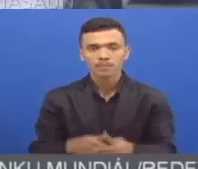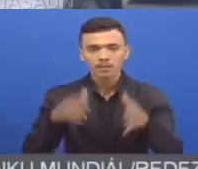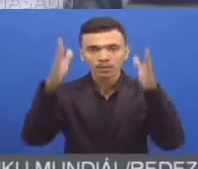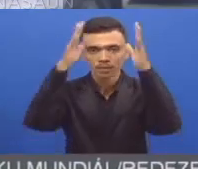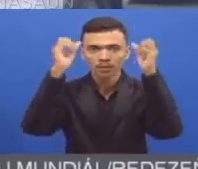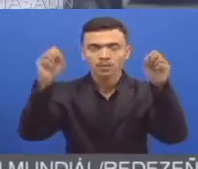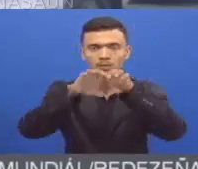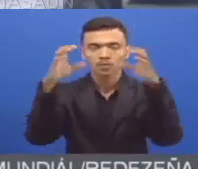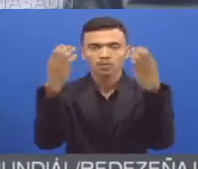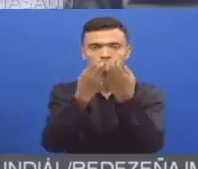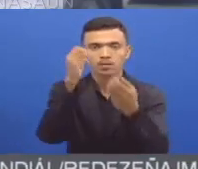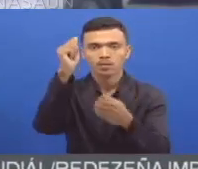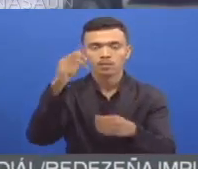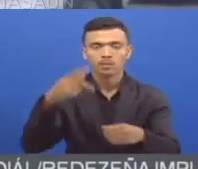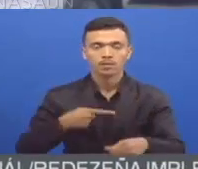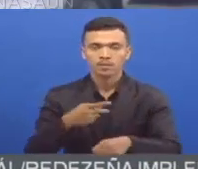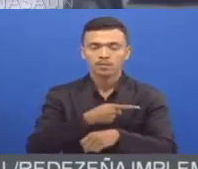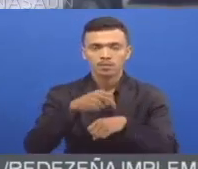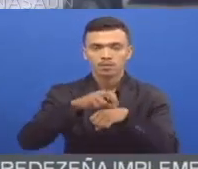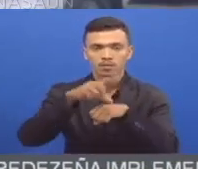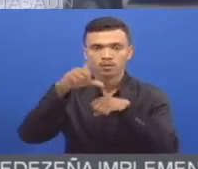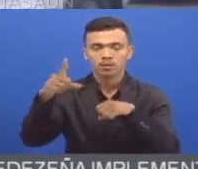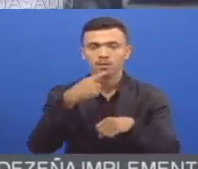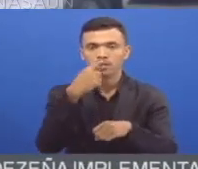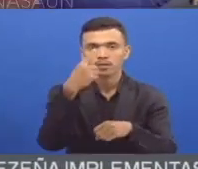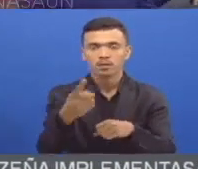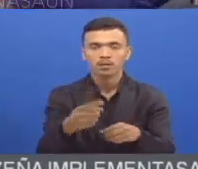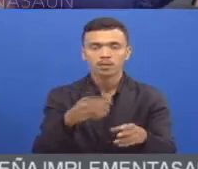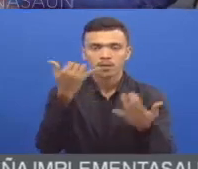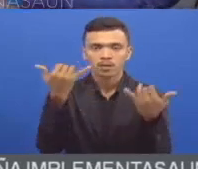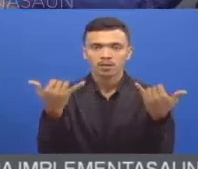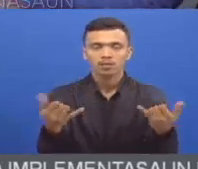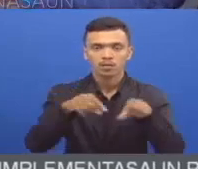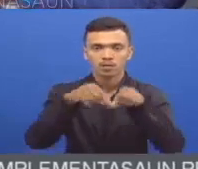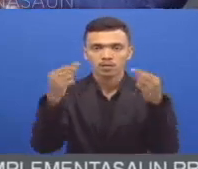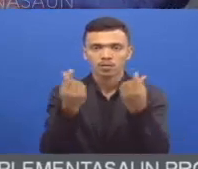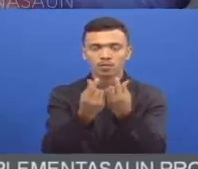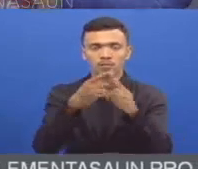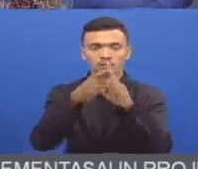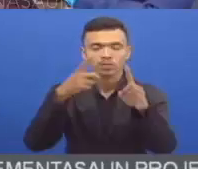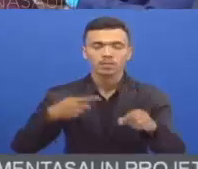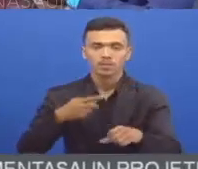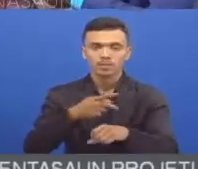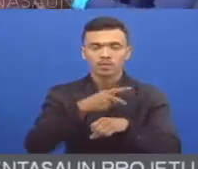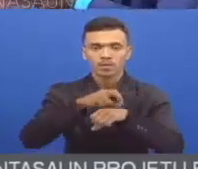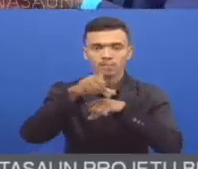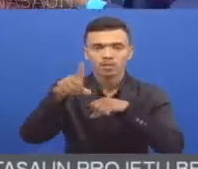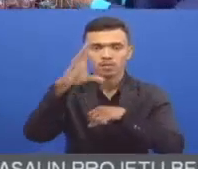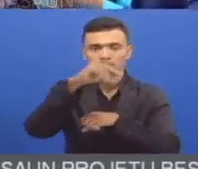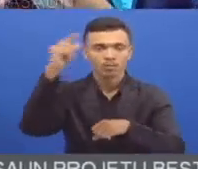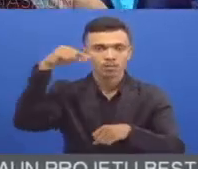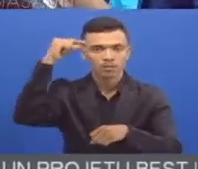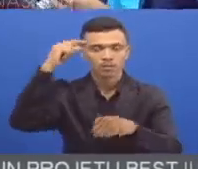Presidente Comissão A Parlamento Nacional Patrocínio Fernandes informa. Ora sne equipa técnico husi Parlamento Nacional no governo. A